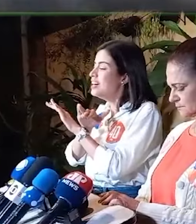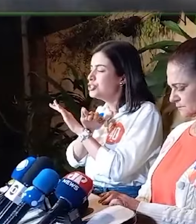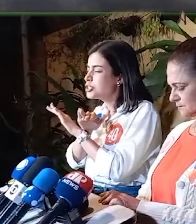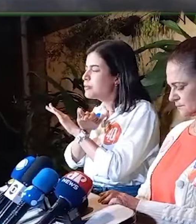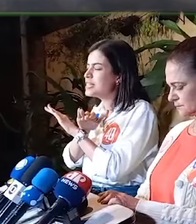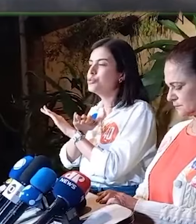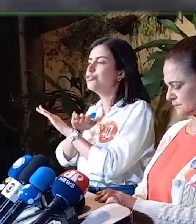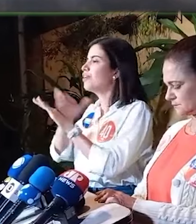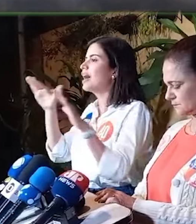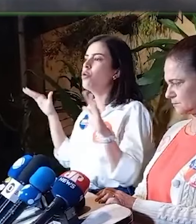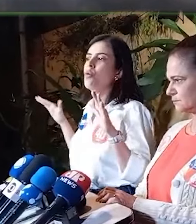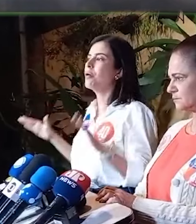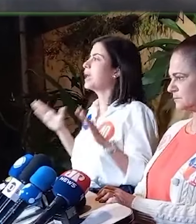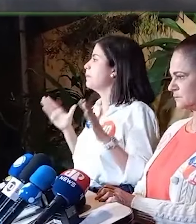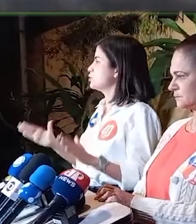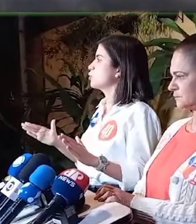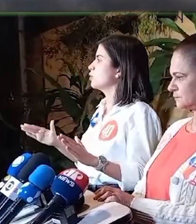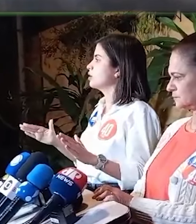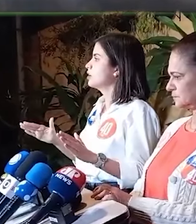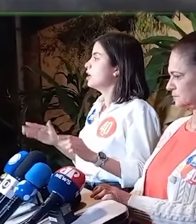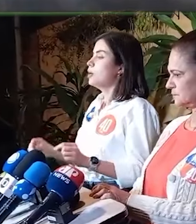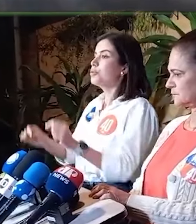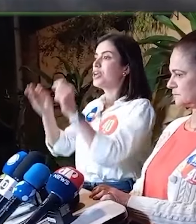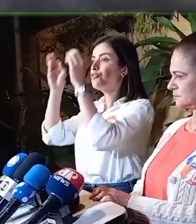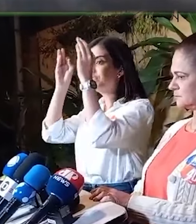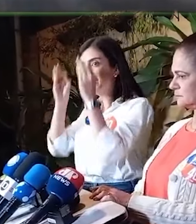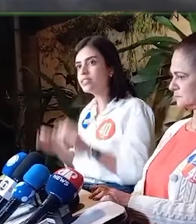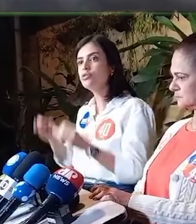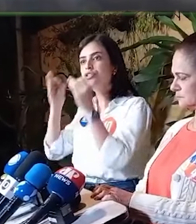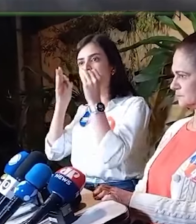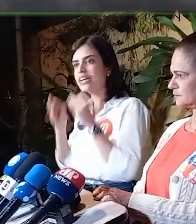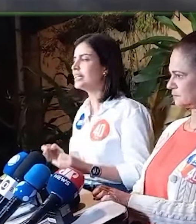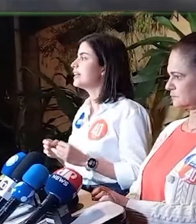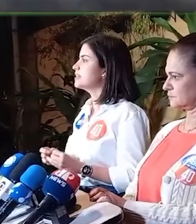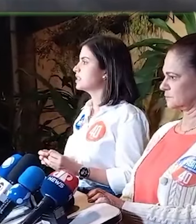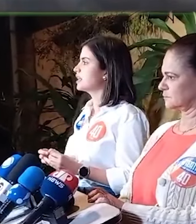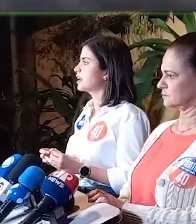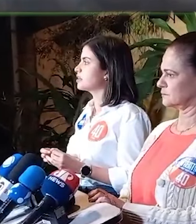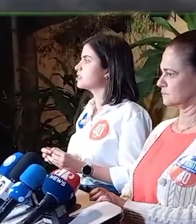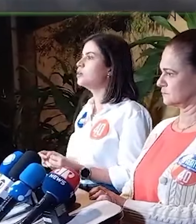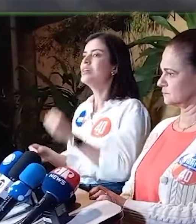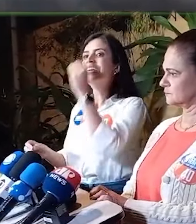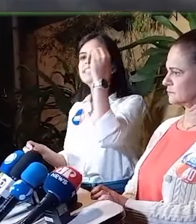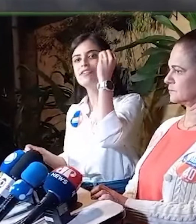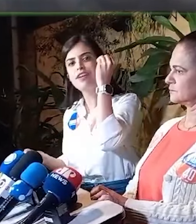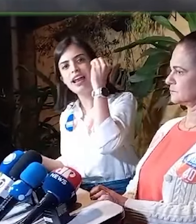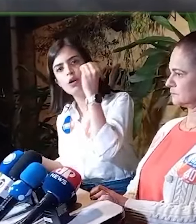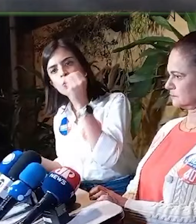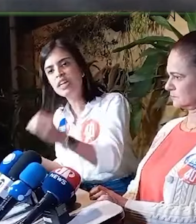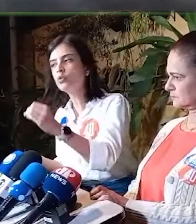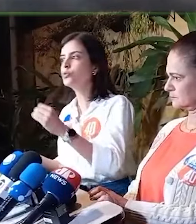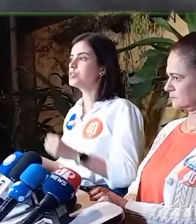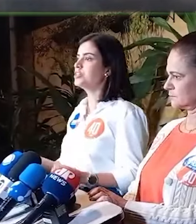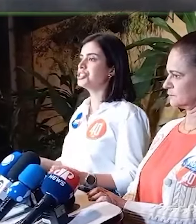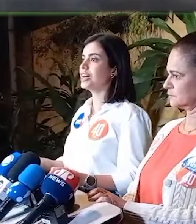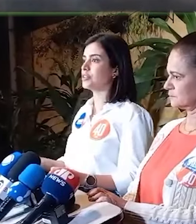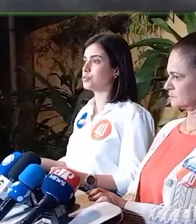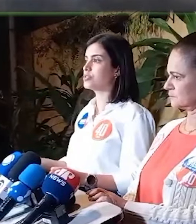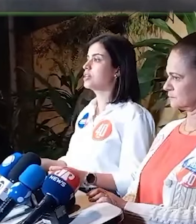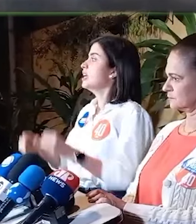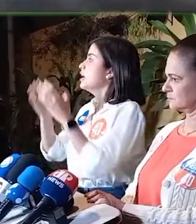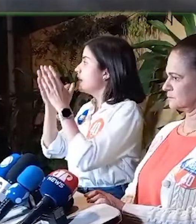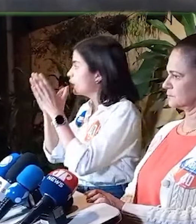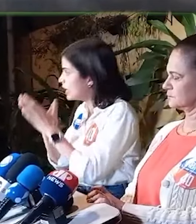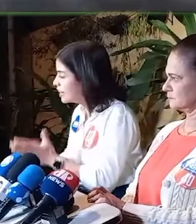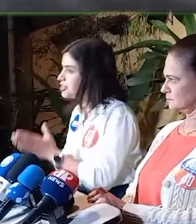Então, antes mesmo de falar com qualquer pessoa, porque eu fiz questão de vir aqui dar essa declaração sem falar com nenhum dos